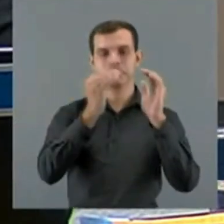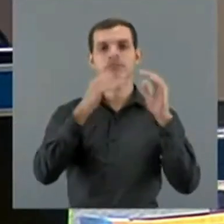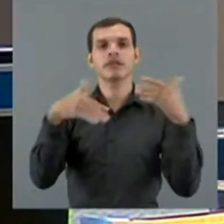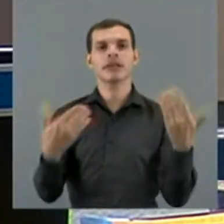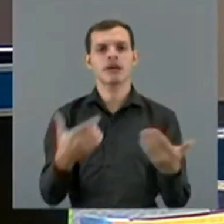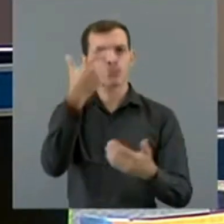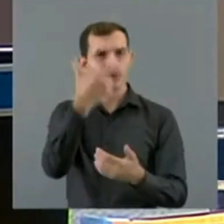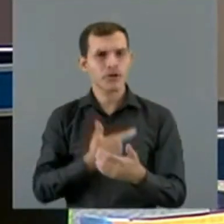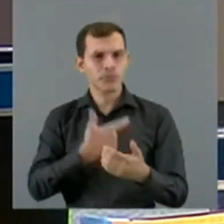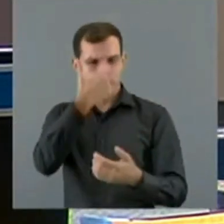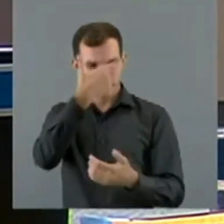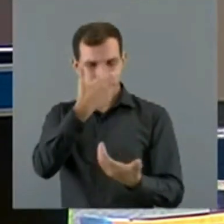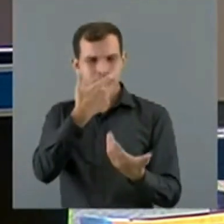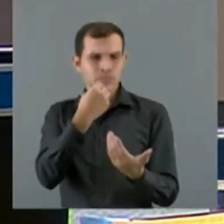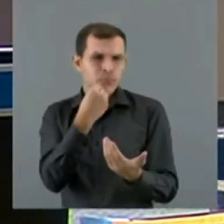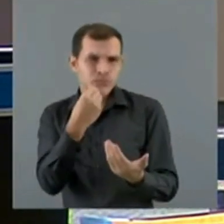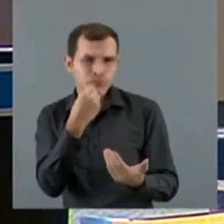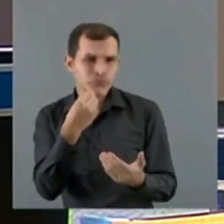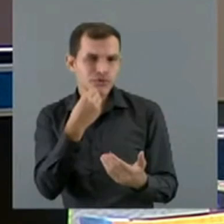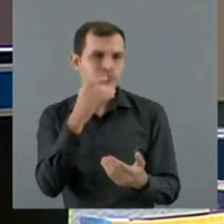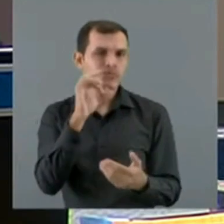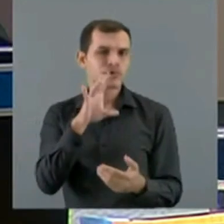pessoa, um mero exemplo